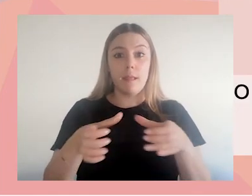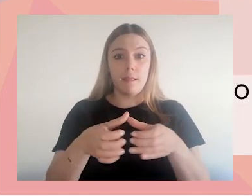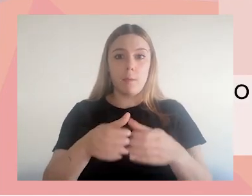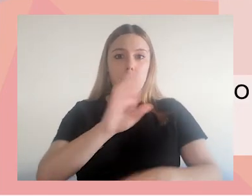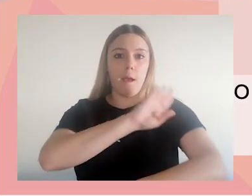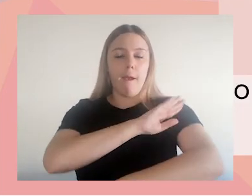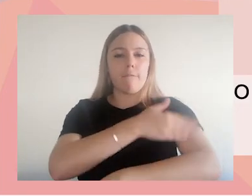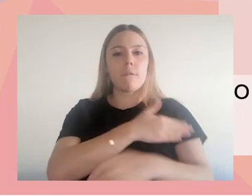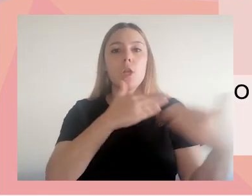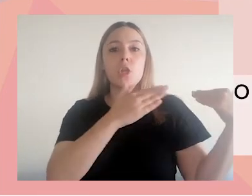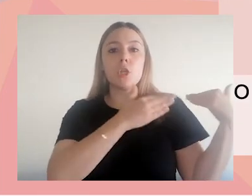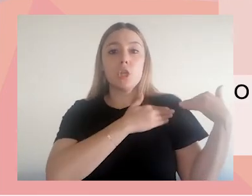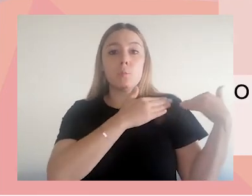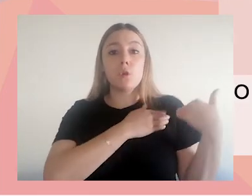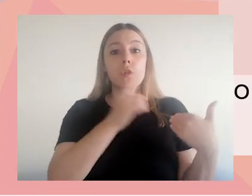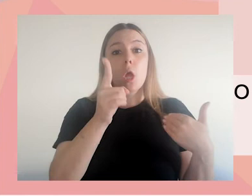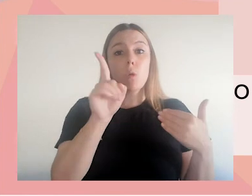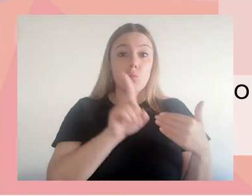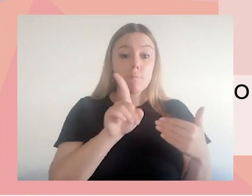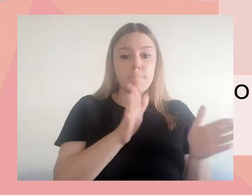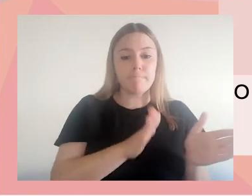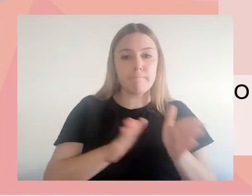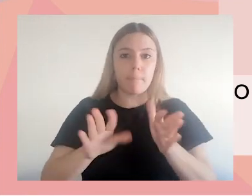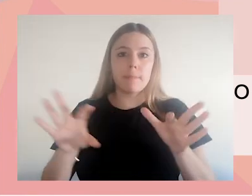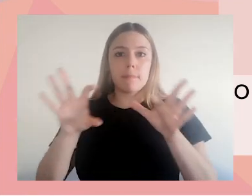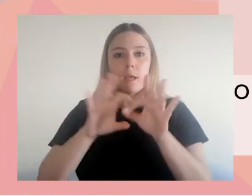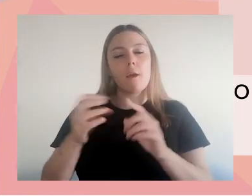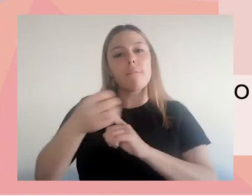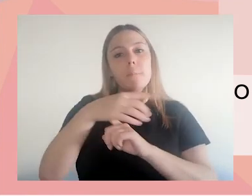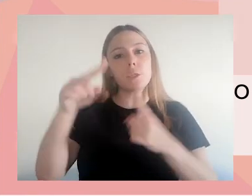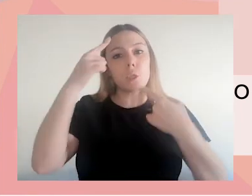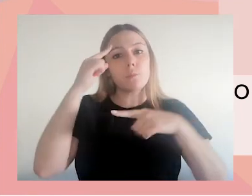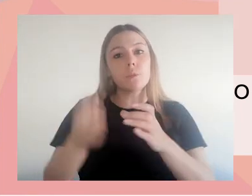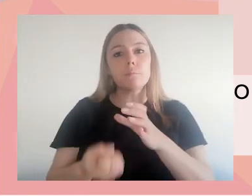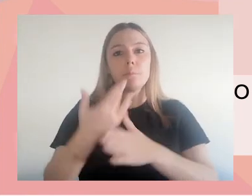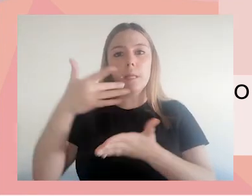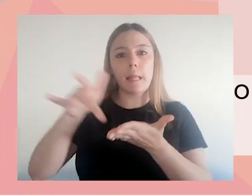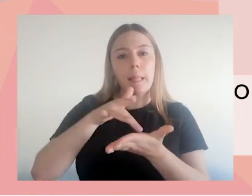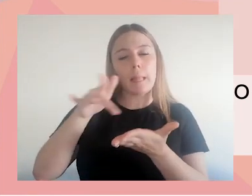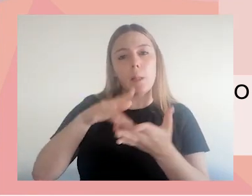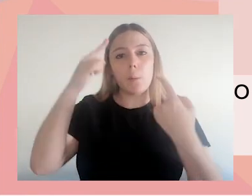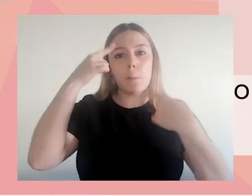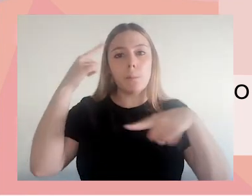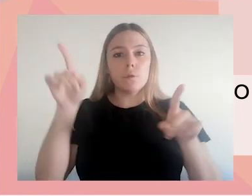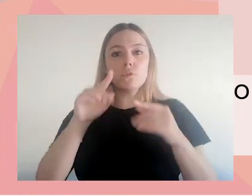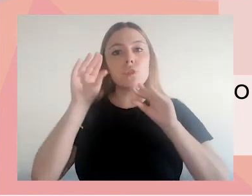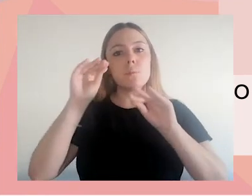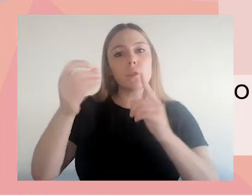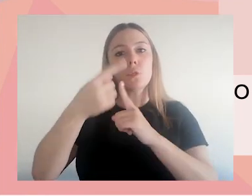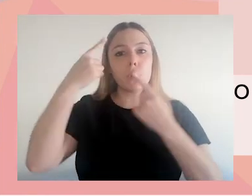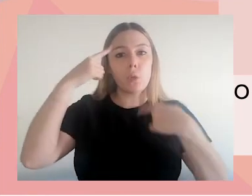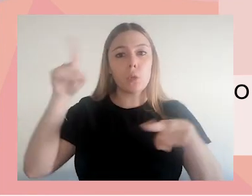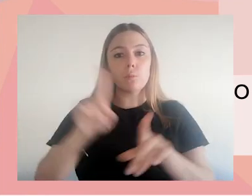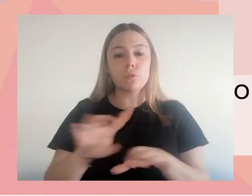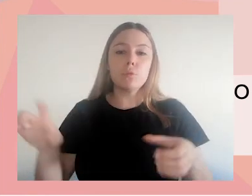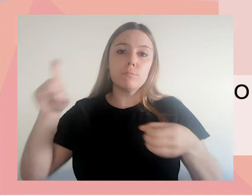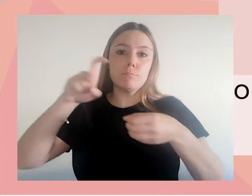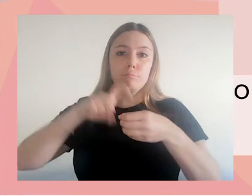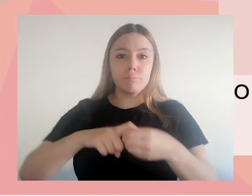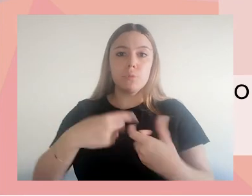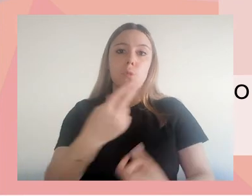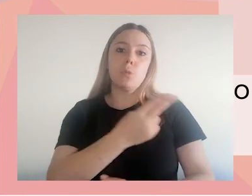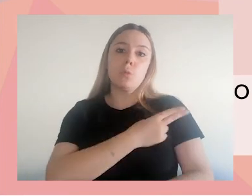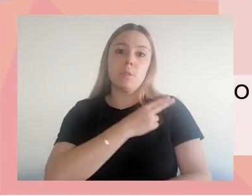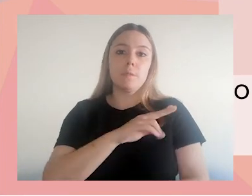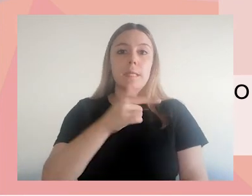A equipa de Aveiro é responsável por um dos módulos de formação de professores e pelo desenvolvimento de manual para professores e formadores de professores, em parceria